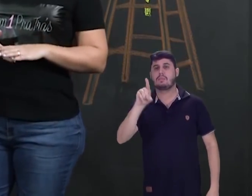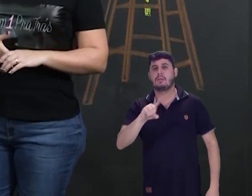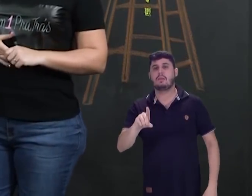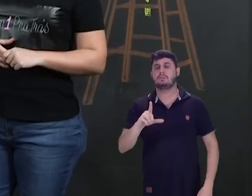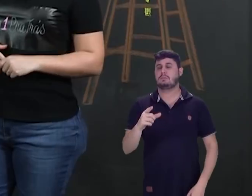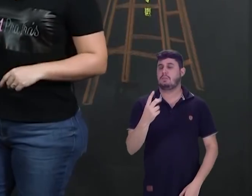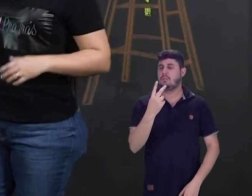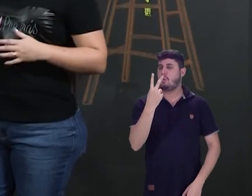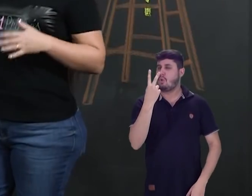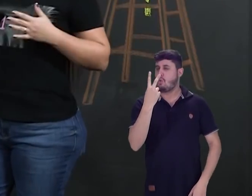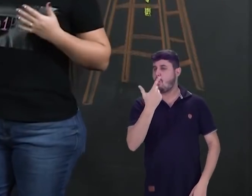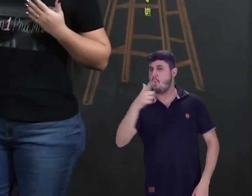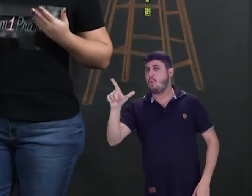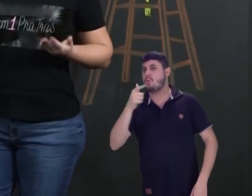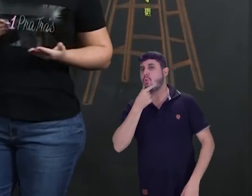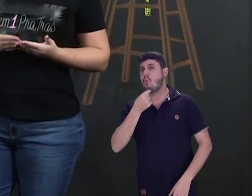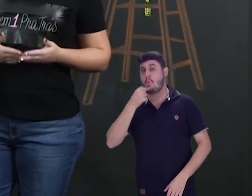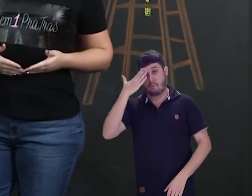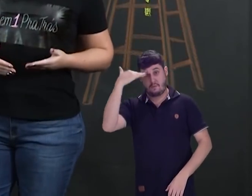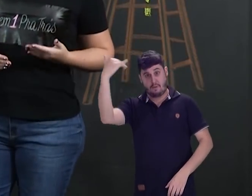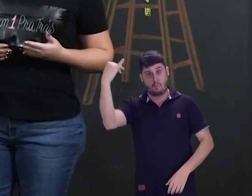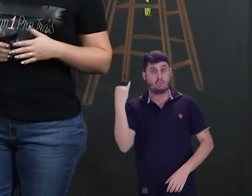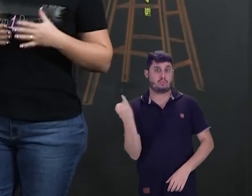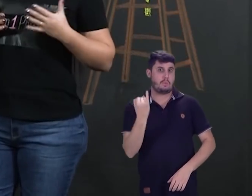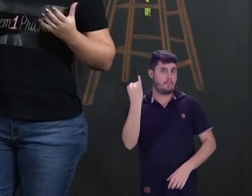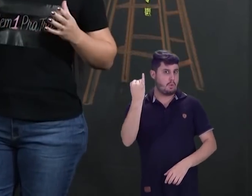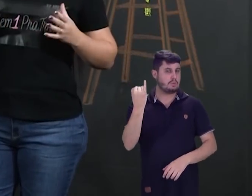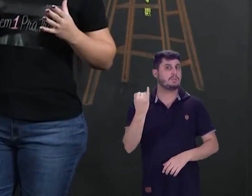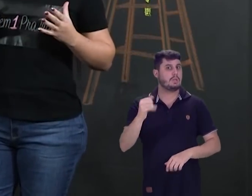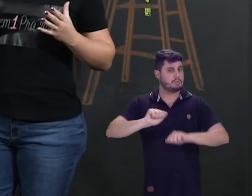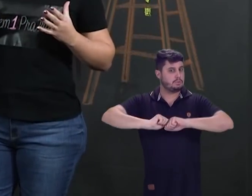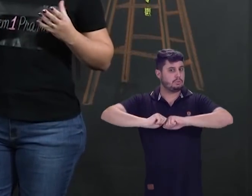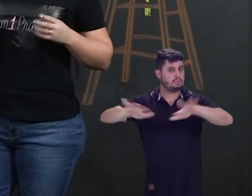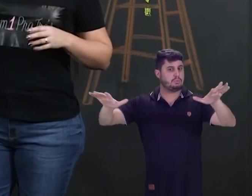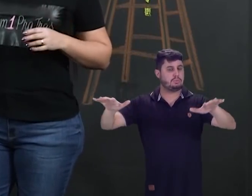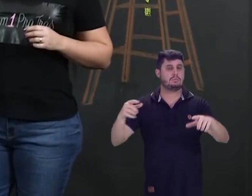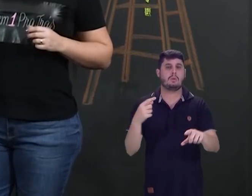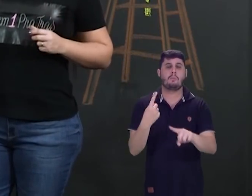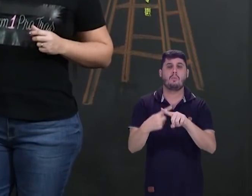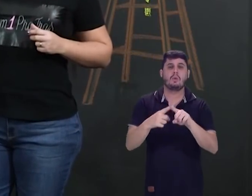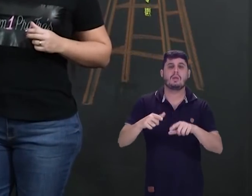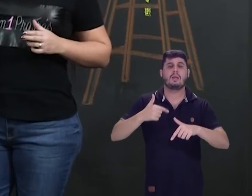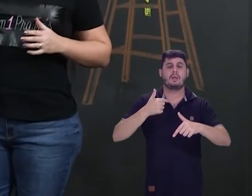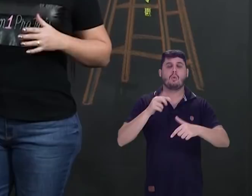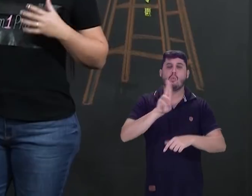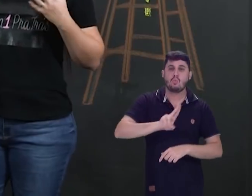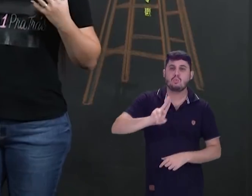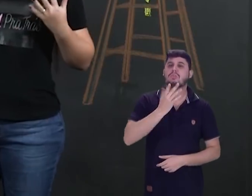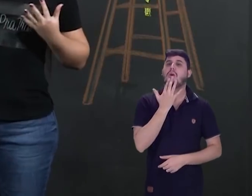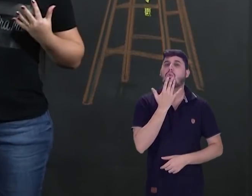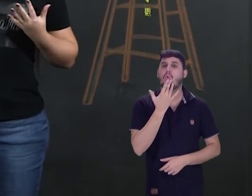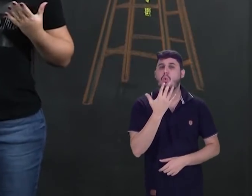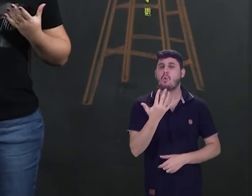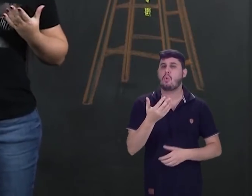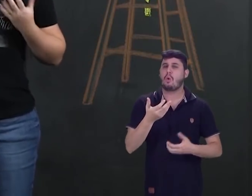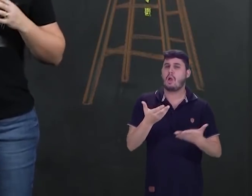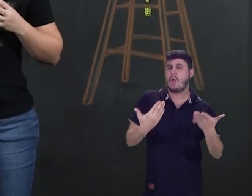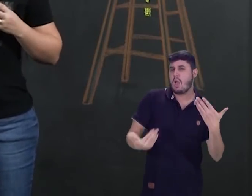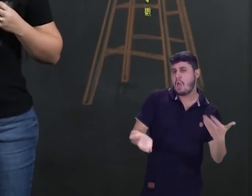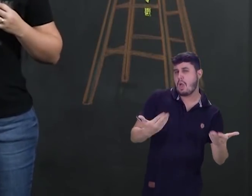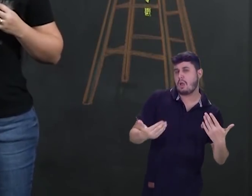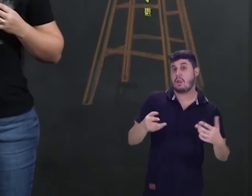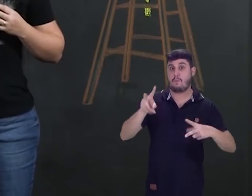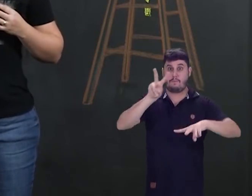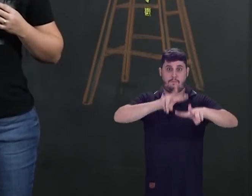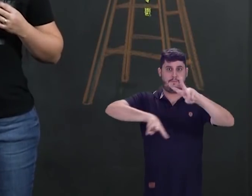dois nomes bem importantes. Ambos trabalham, né, com a forma geométrica, com as cores principalmente, com o equilíbrio, o peso visual